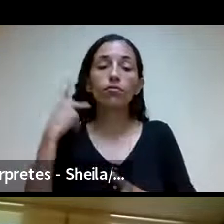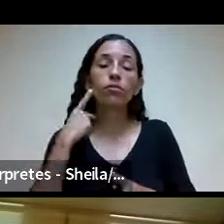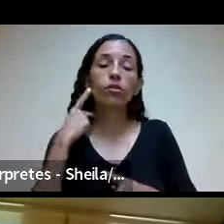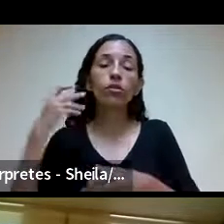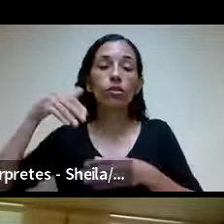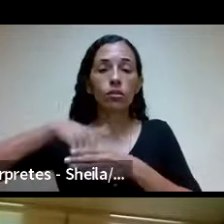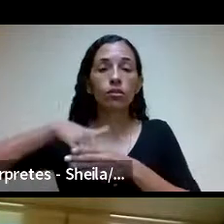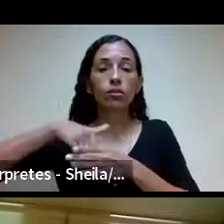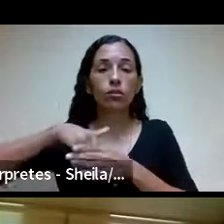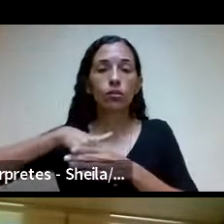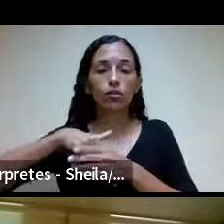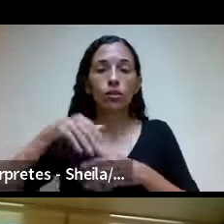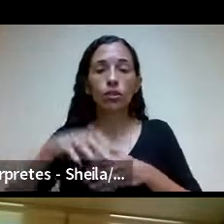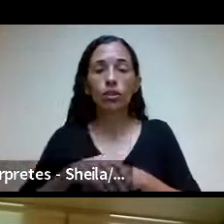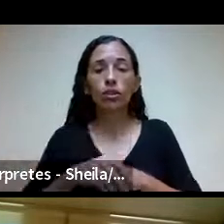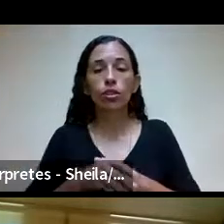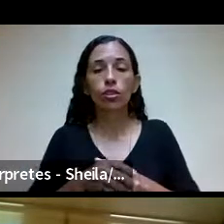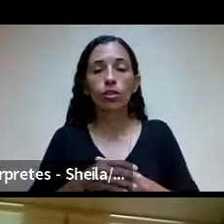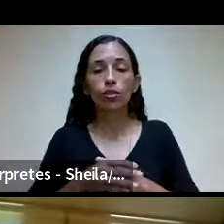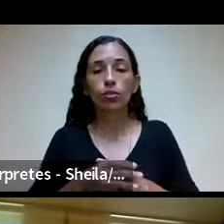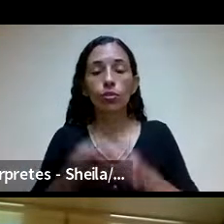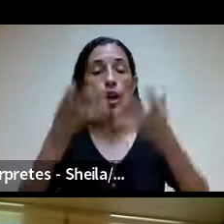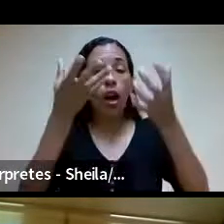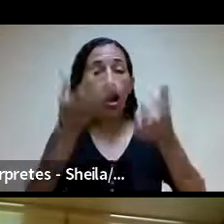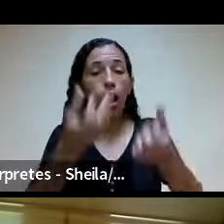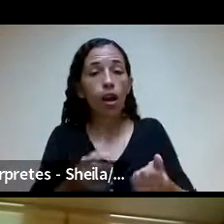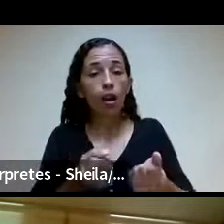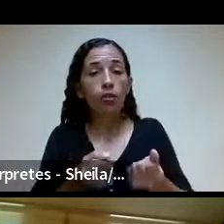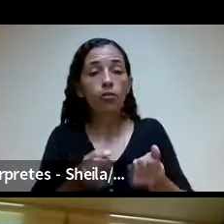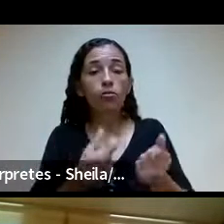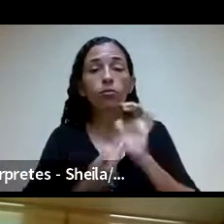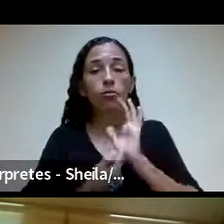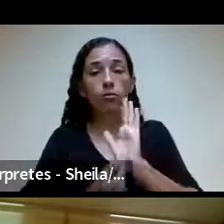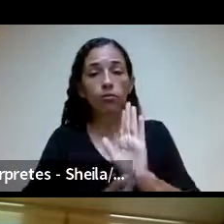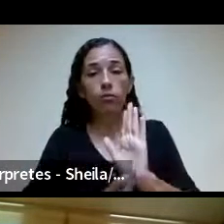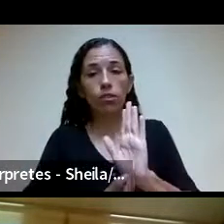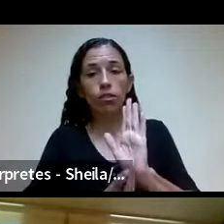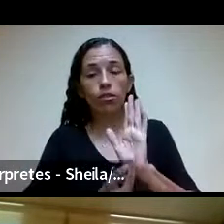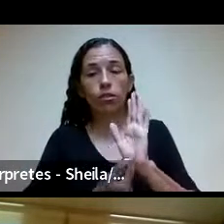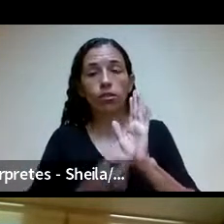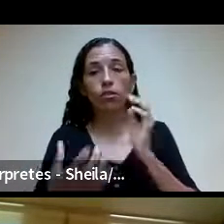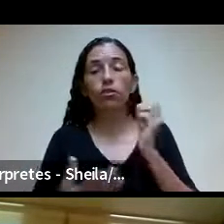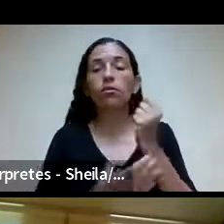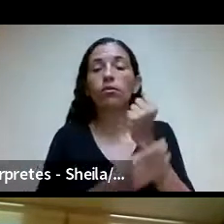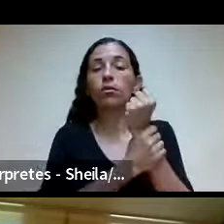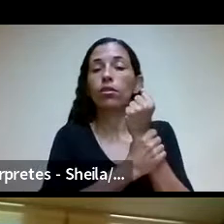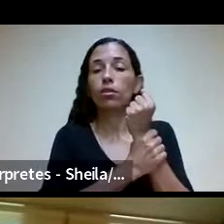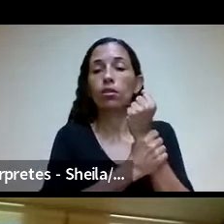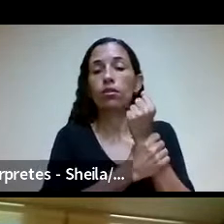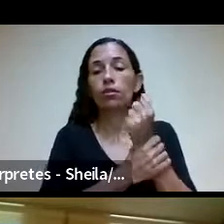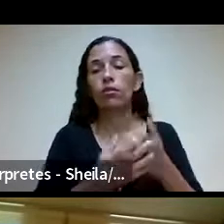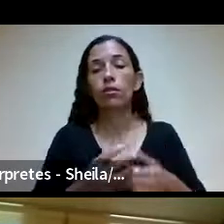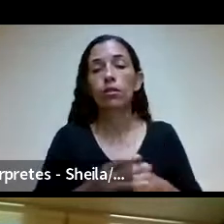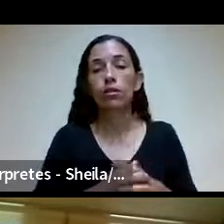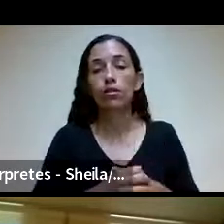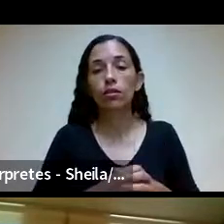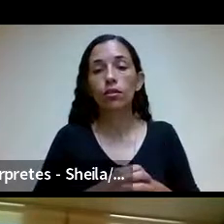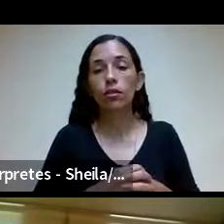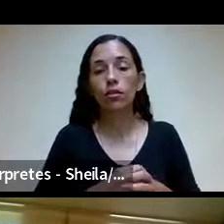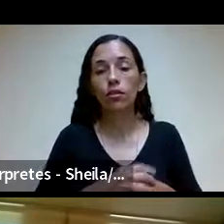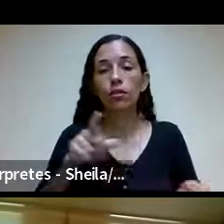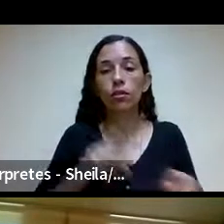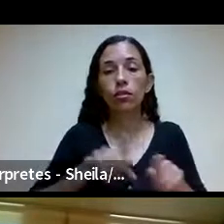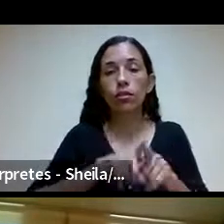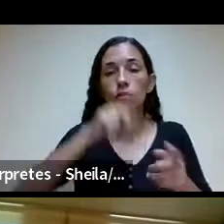Eleitoral optou pelo acolhimento das alegações de cerceamento e defesa suscitadas pelos recorrentes, com a determinação